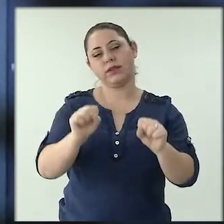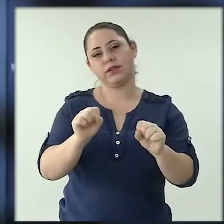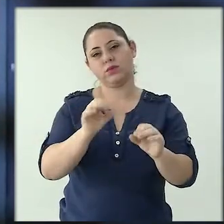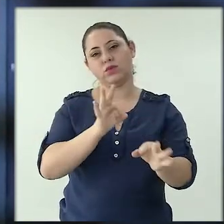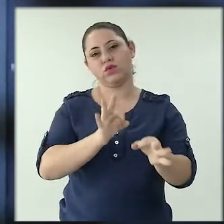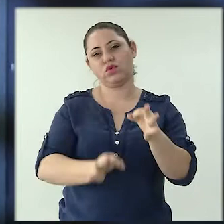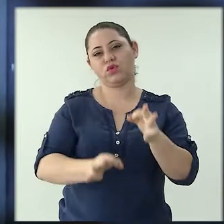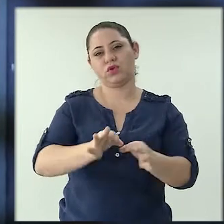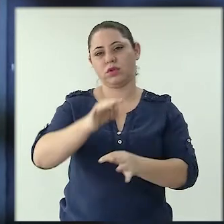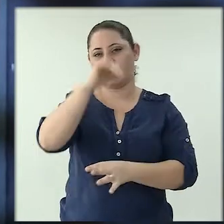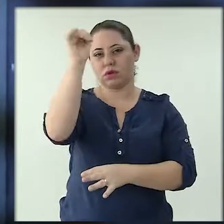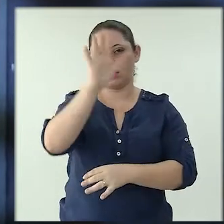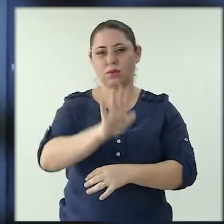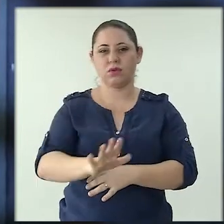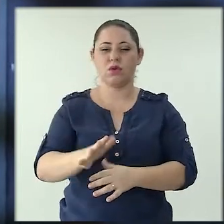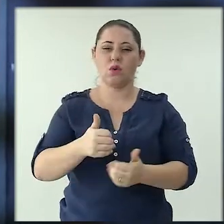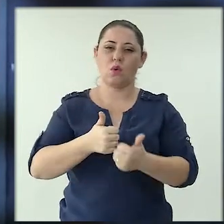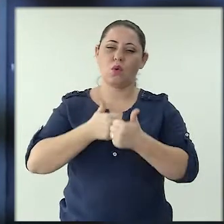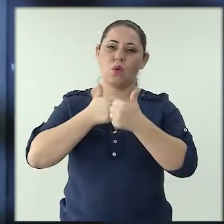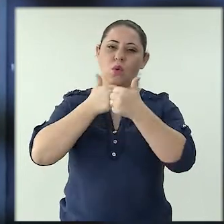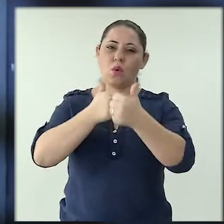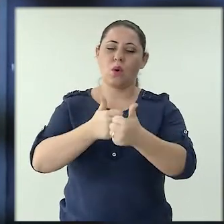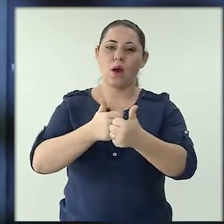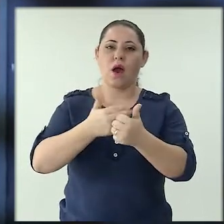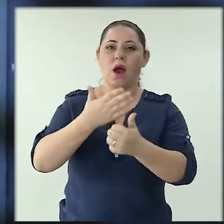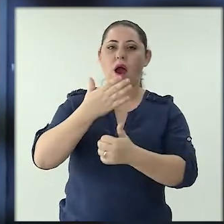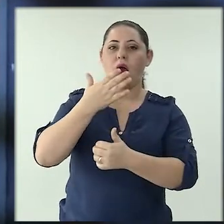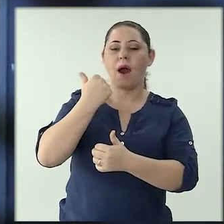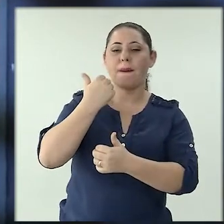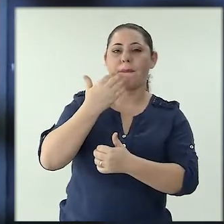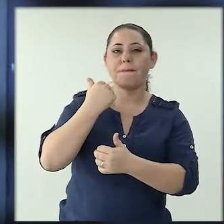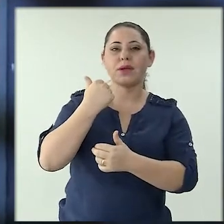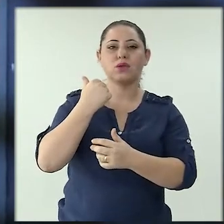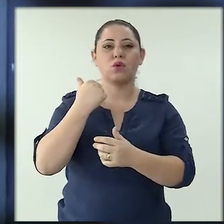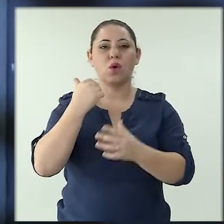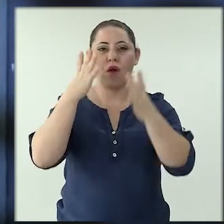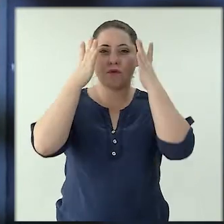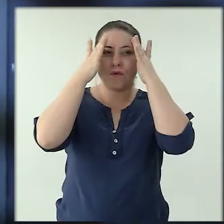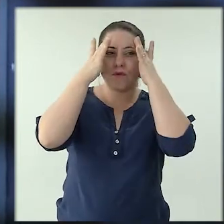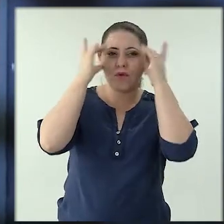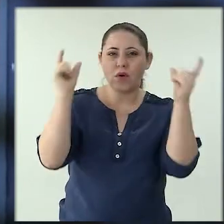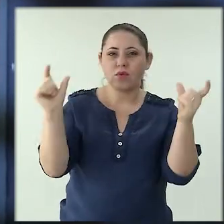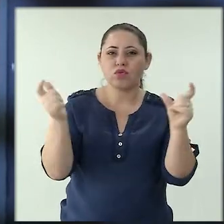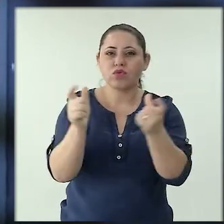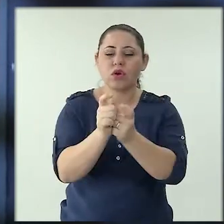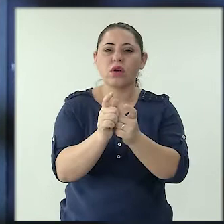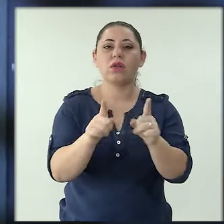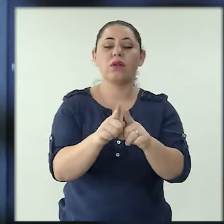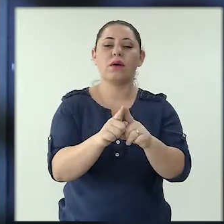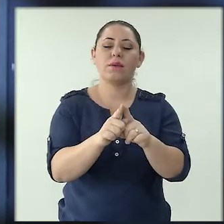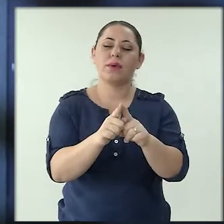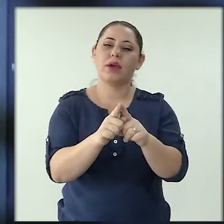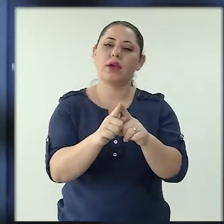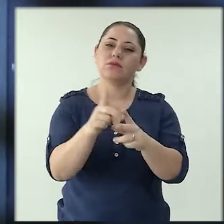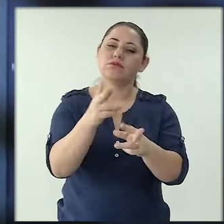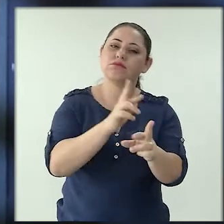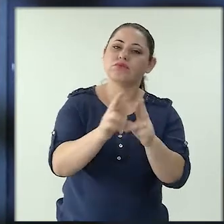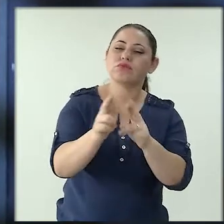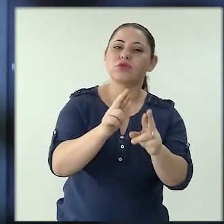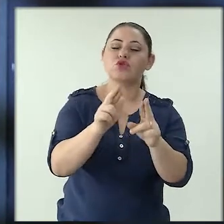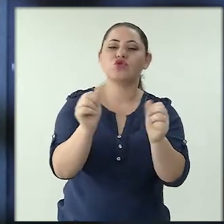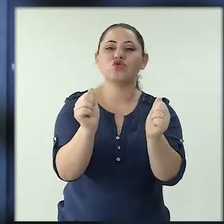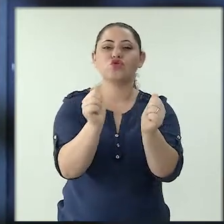de justiça brasileiro que a gente tem acompanhado, mais dinâmico, menos burocrático, mais próximo, mais amigável com as